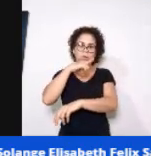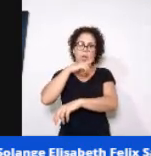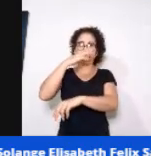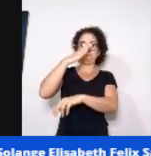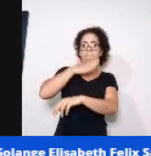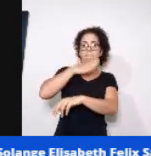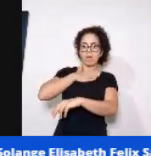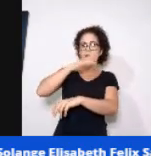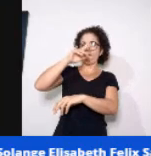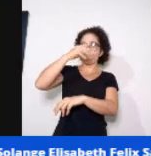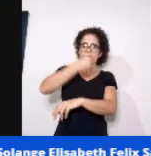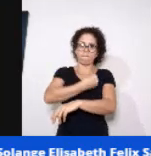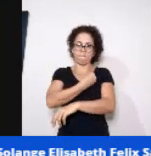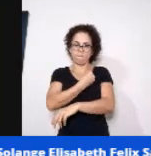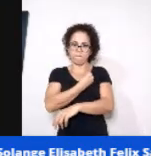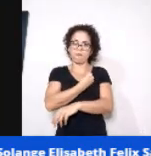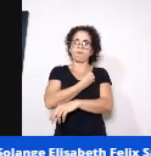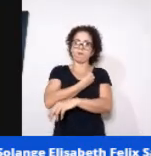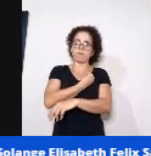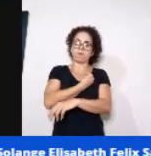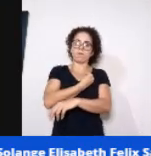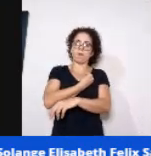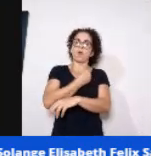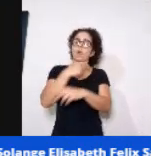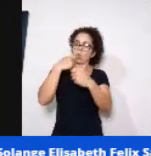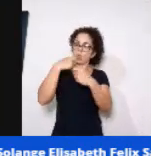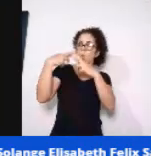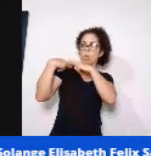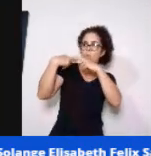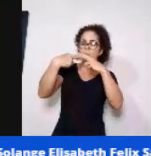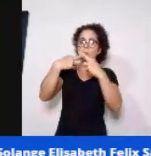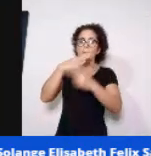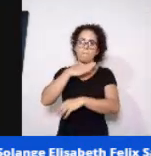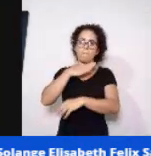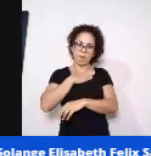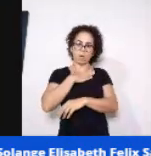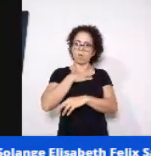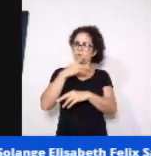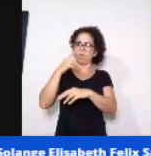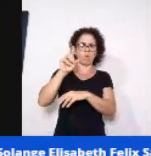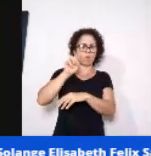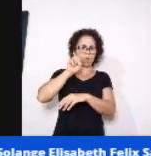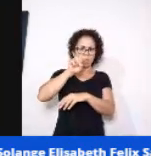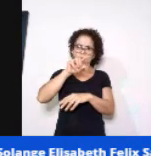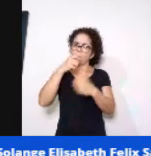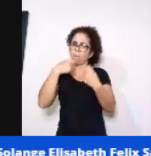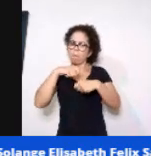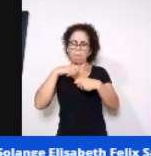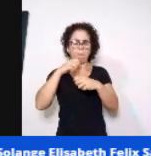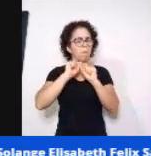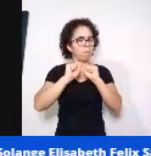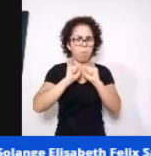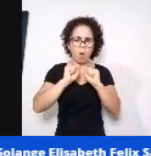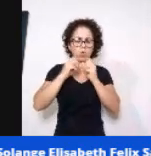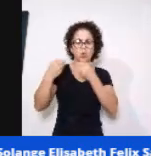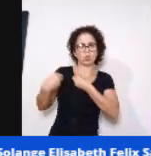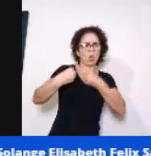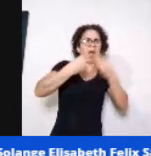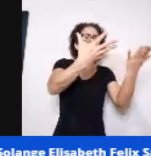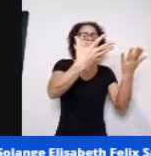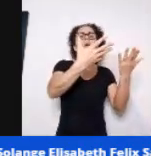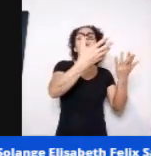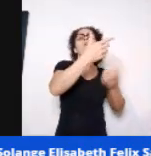daquilo que é meu. Você não pode jogar no outro um sentimento e uma emoção que você gostaria